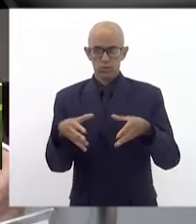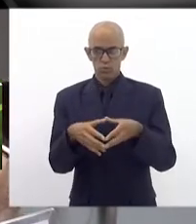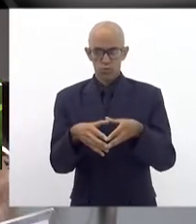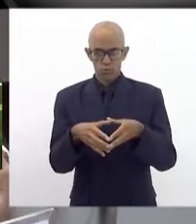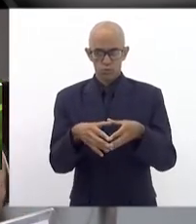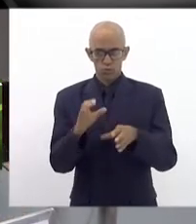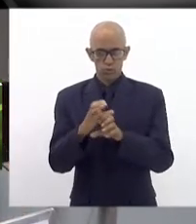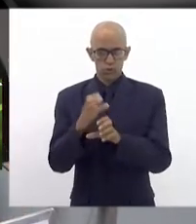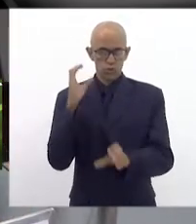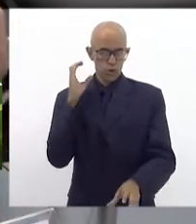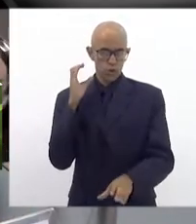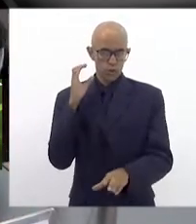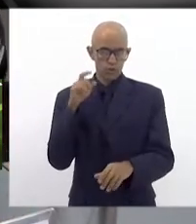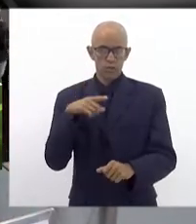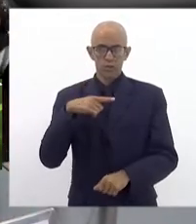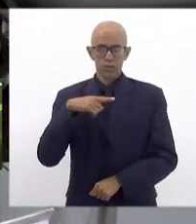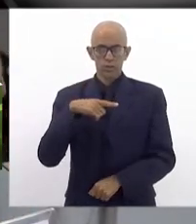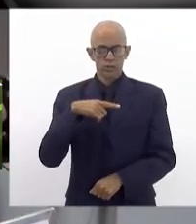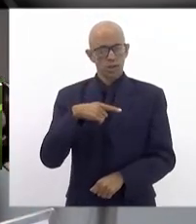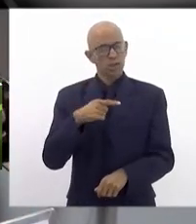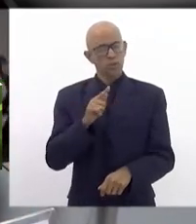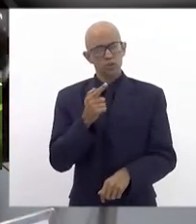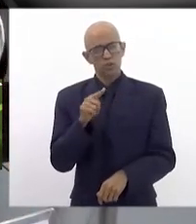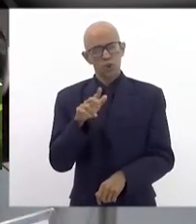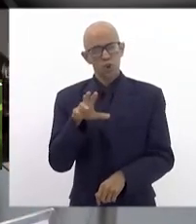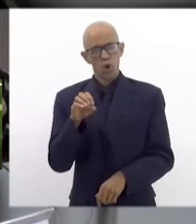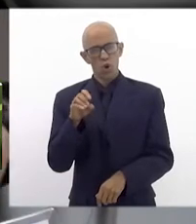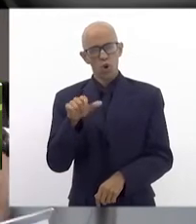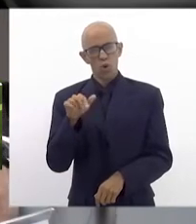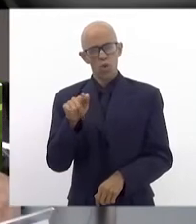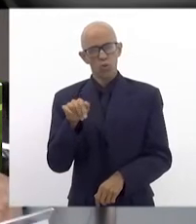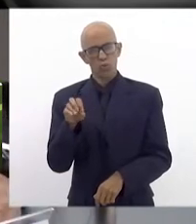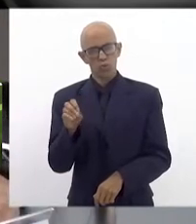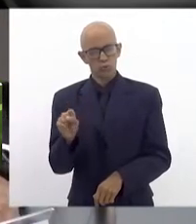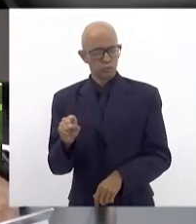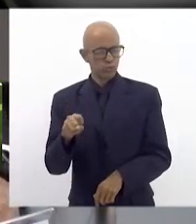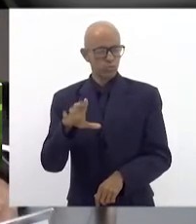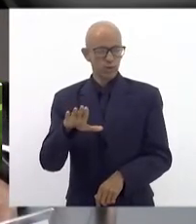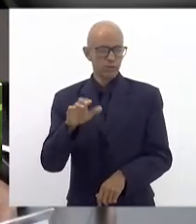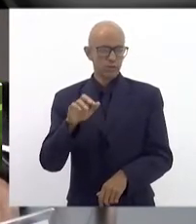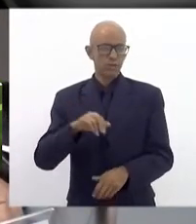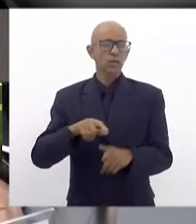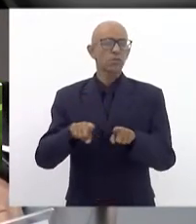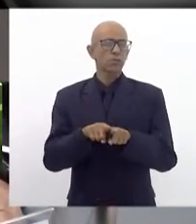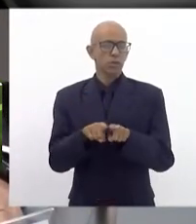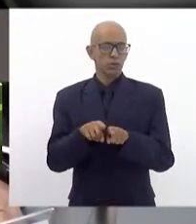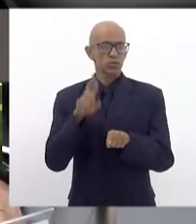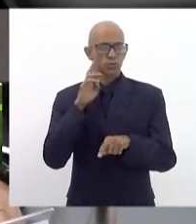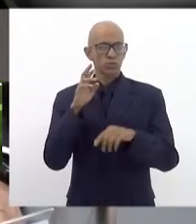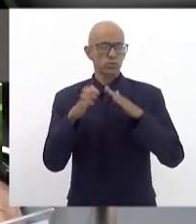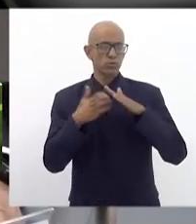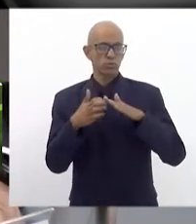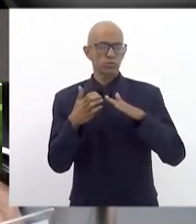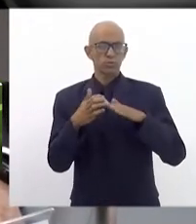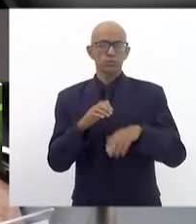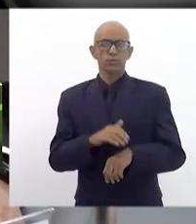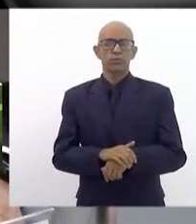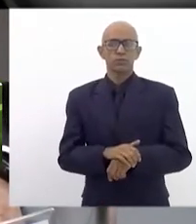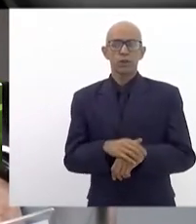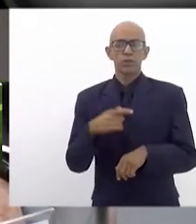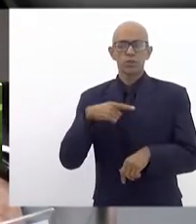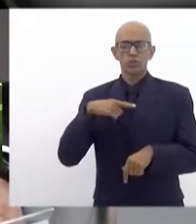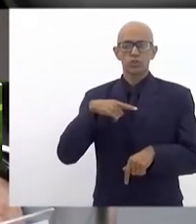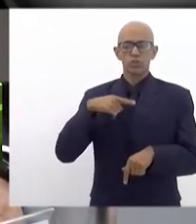Engenharia, que tem engenheiros, geólogos, etc., mas também os empresários na área de engenharia, tínhamos um mantra de que a academia brasileira